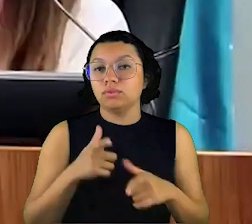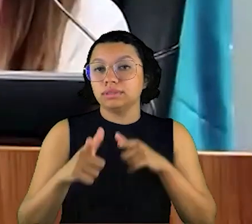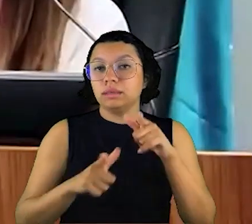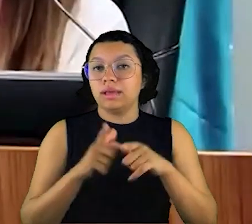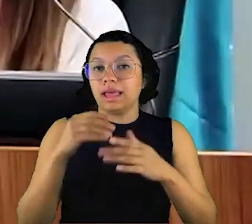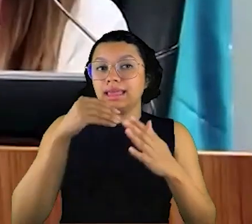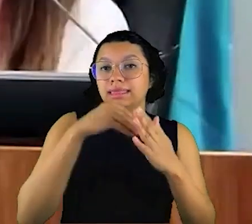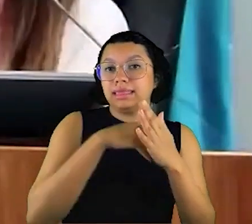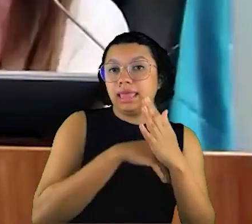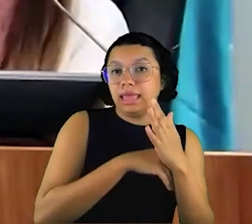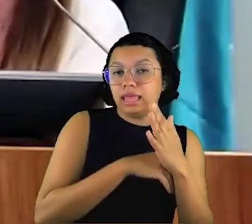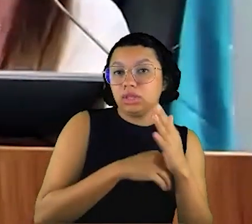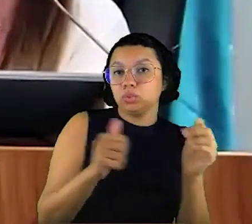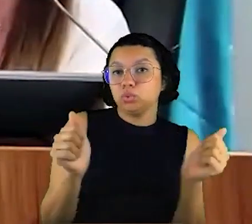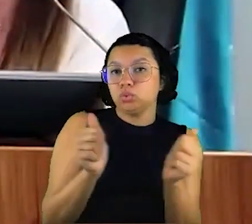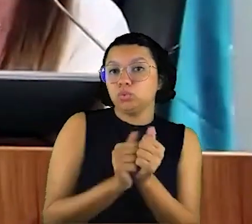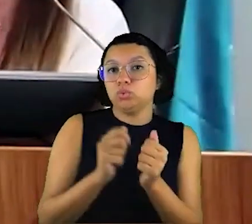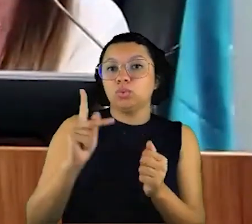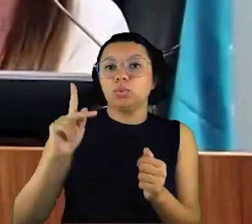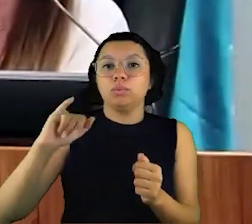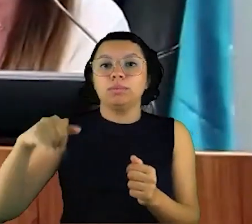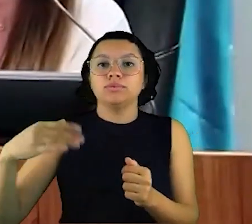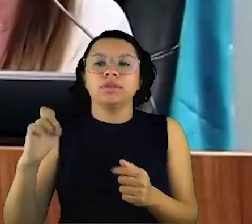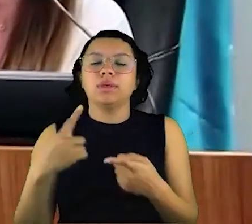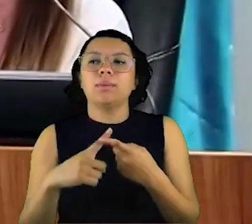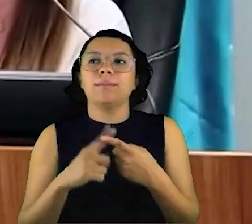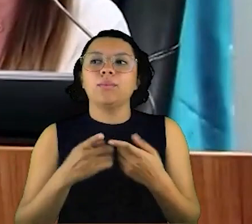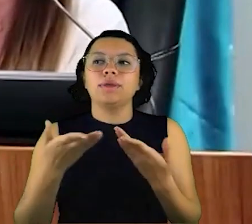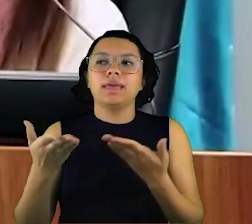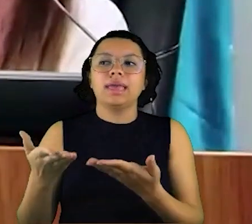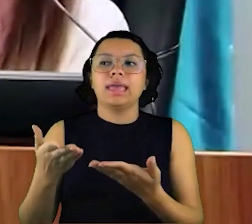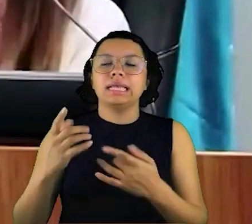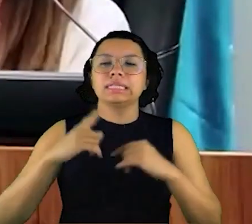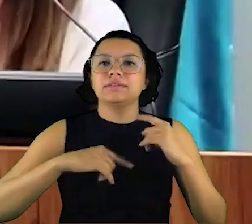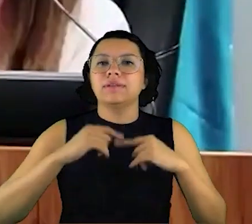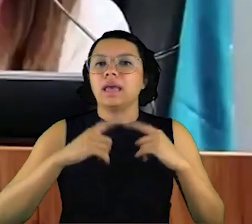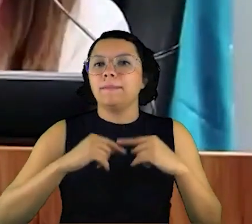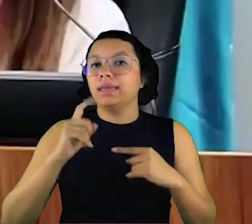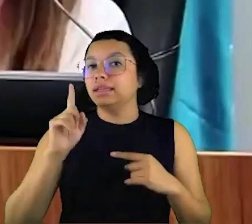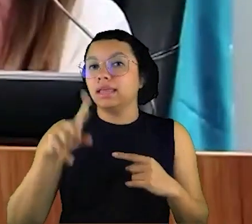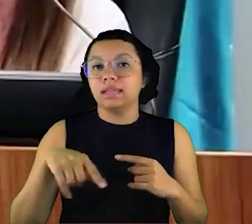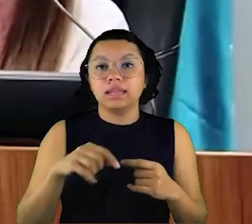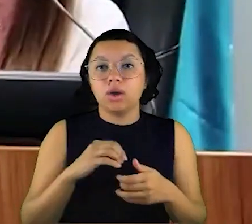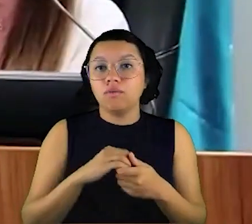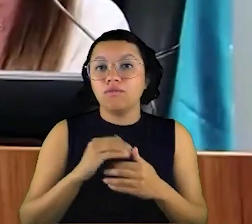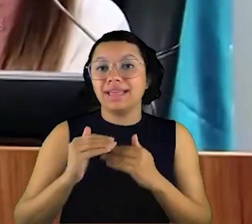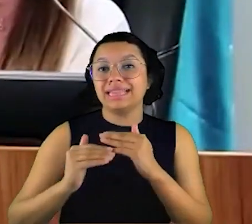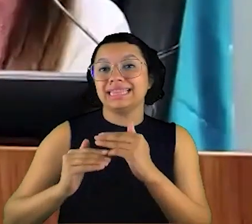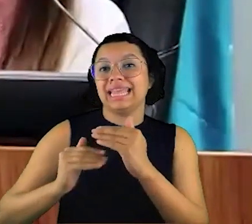interoperaria com o PJE, porque essa ferramenta não foi